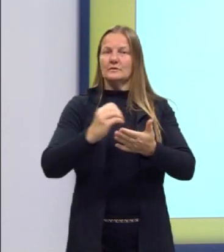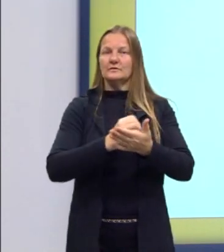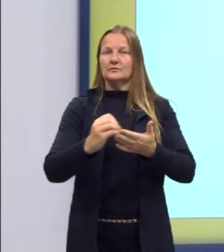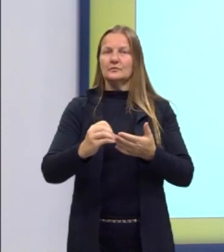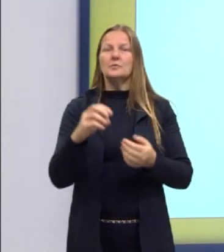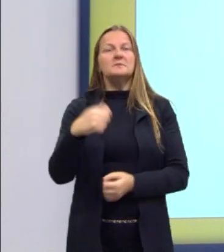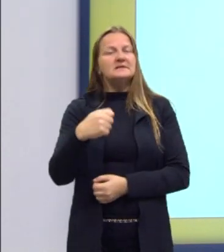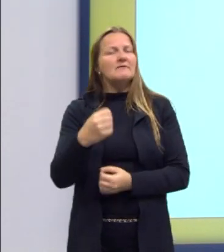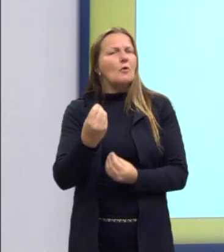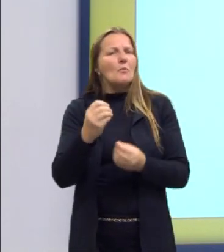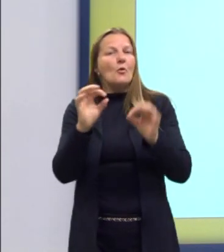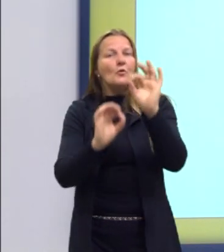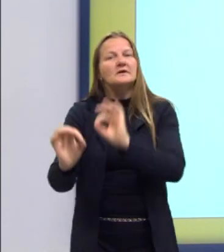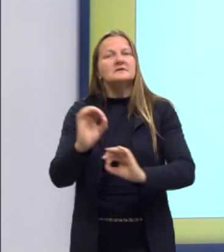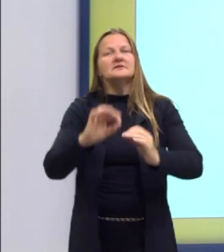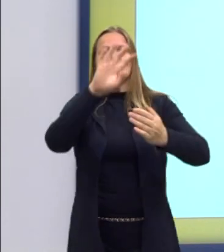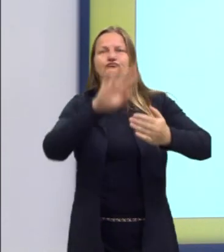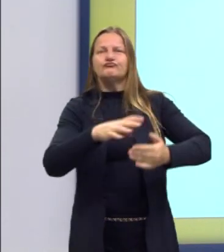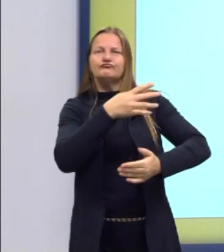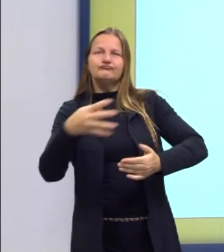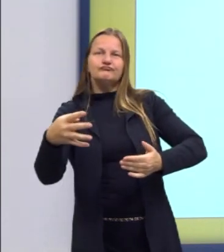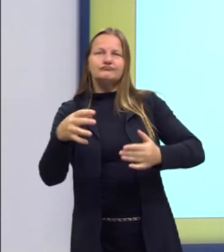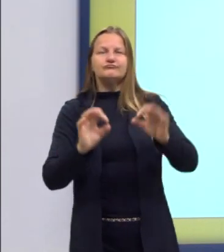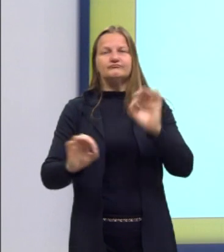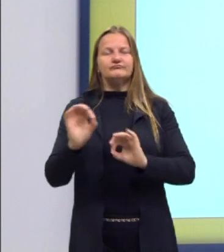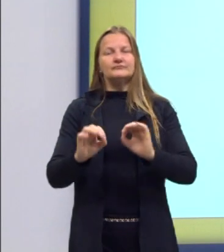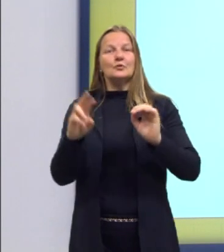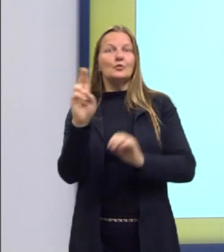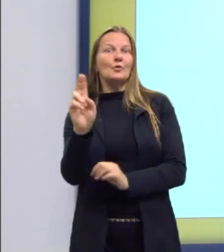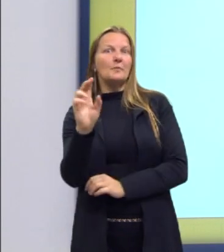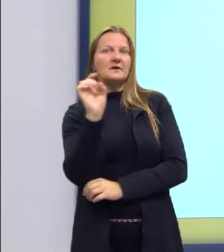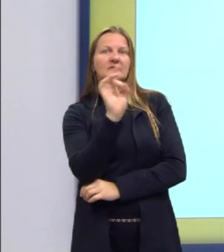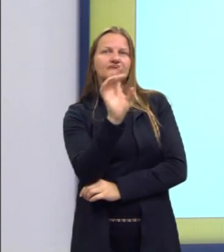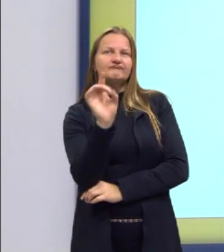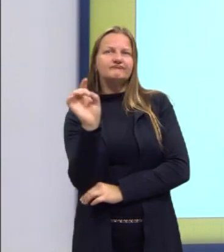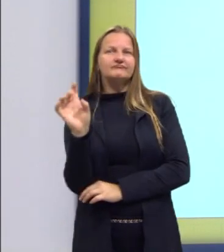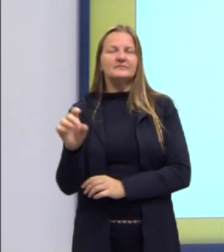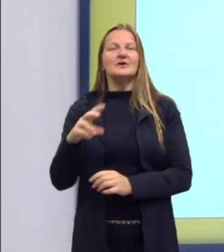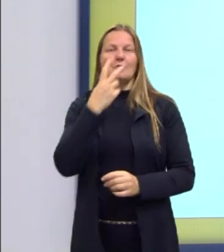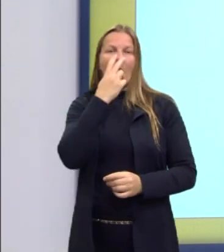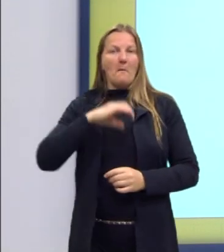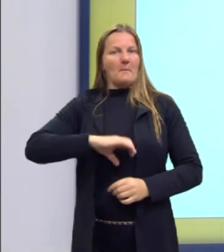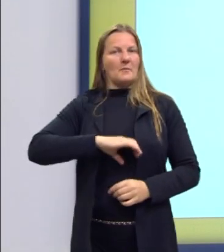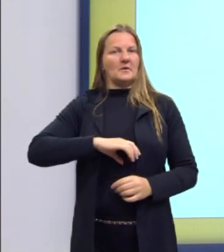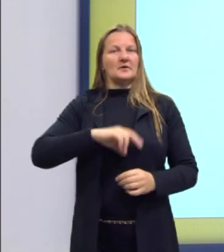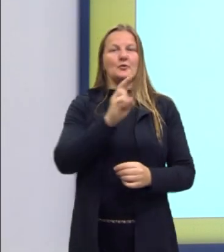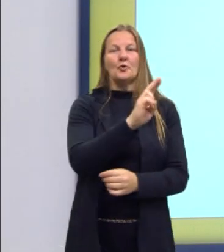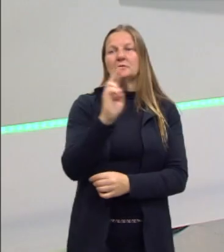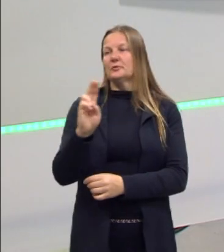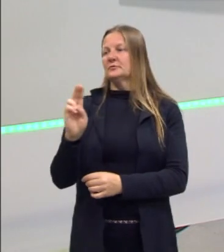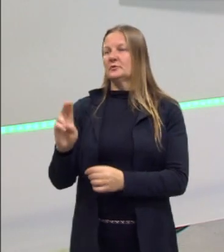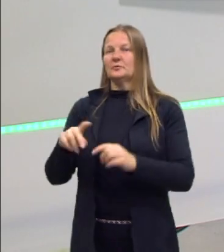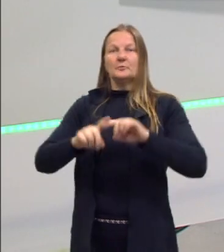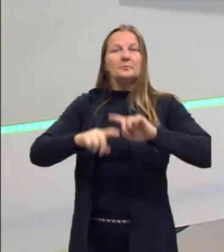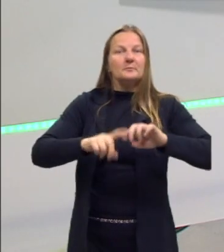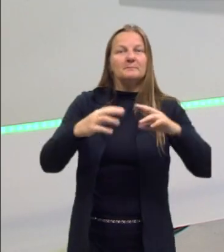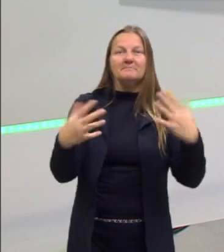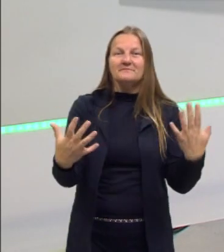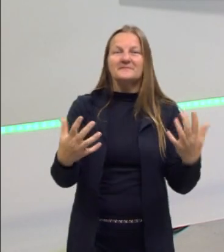precisava se fazer uma regra para essa nomenclatura assim como no português a gente dá nome a aos